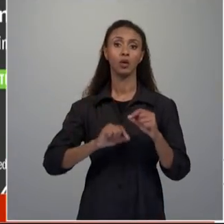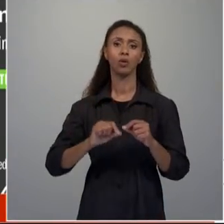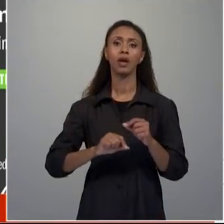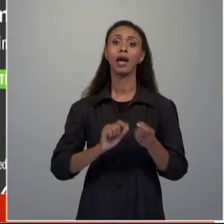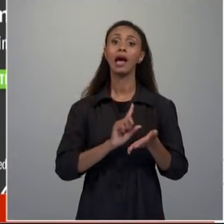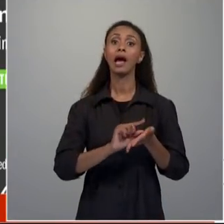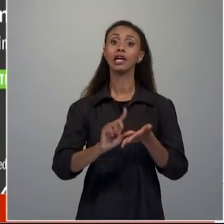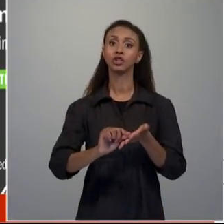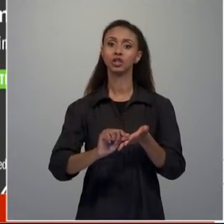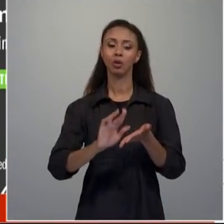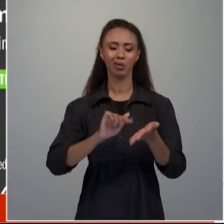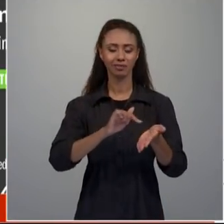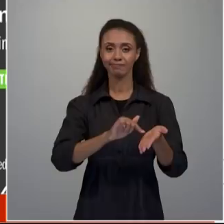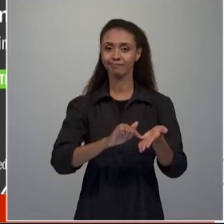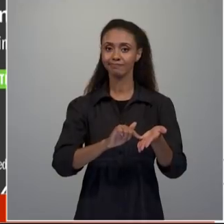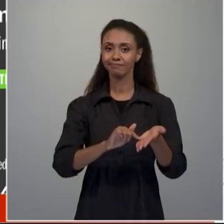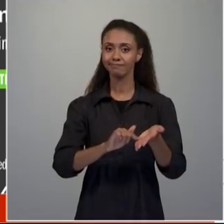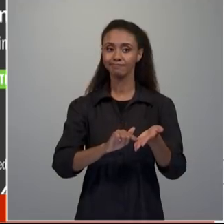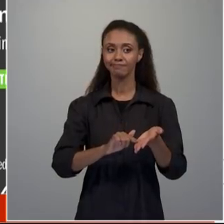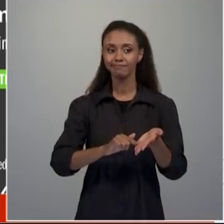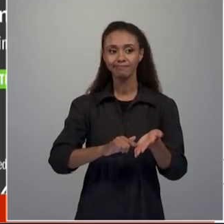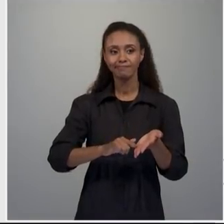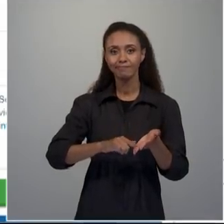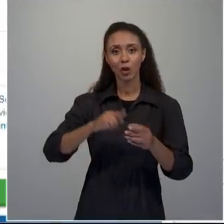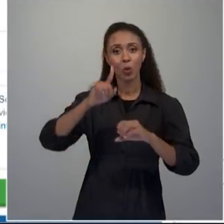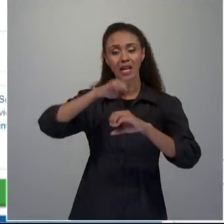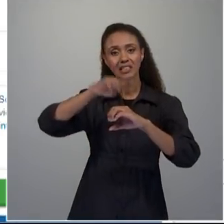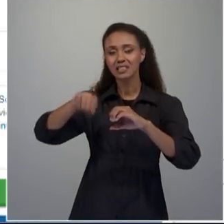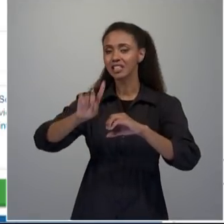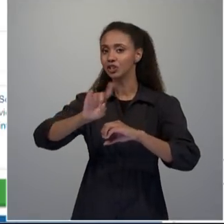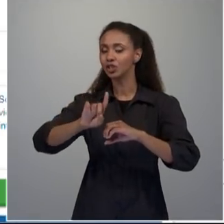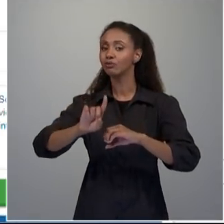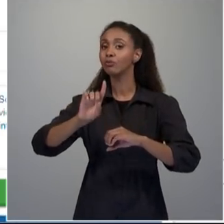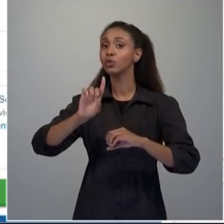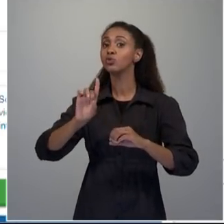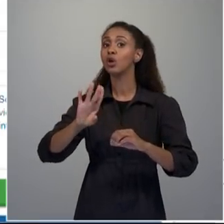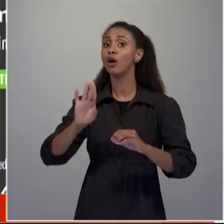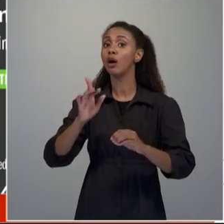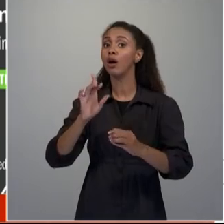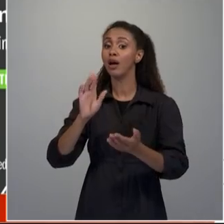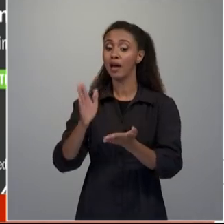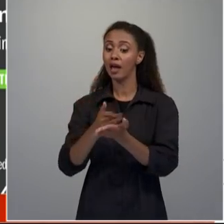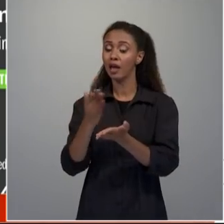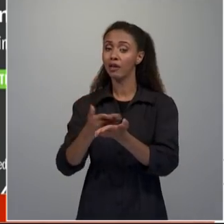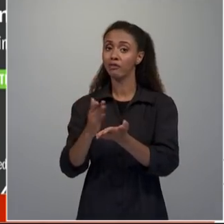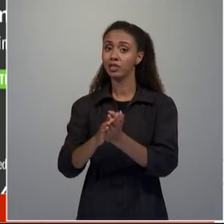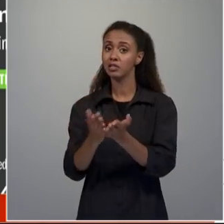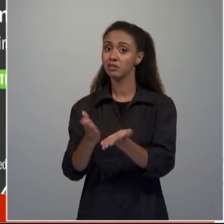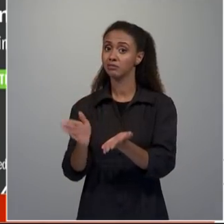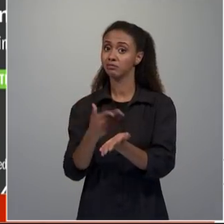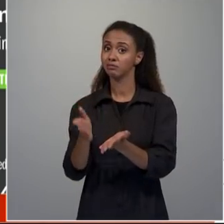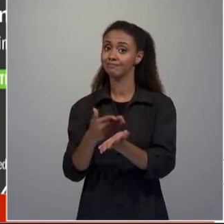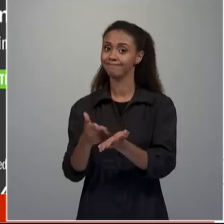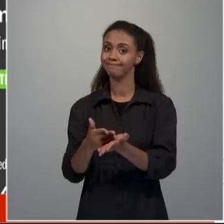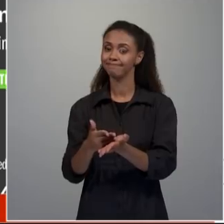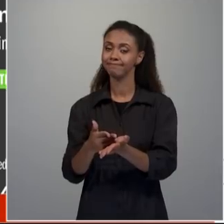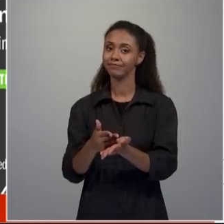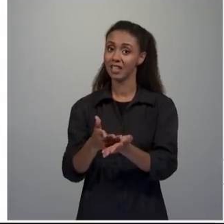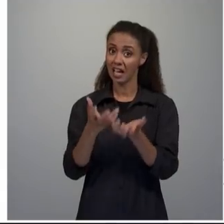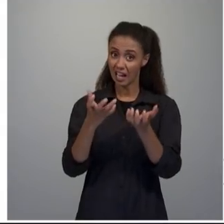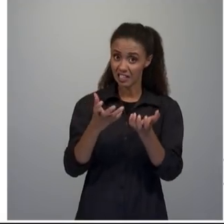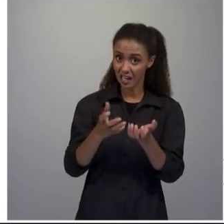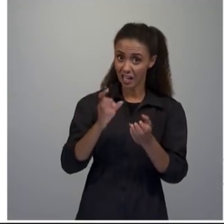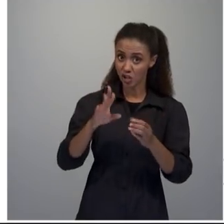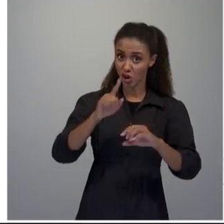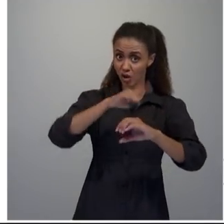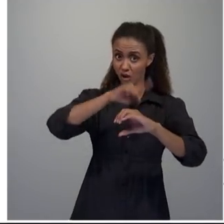mas aqui não é um artigo científico artigo de revista até fala não eu quero um científico que é diferente então vamos voltar pra cá